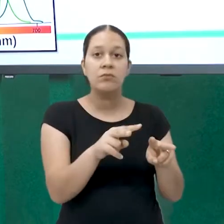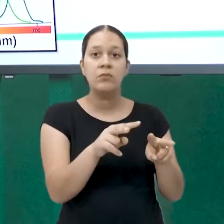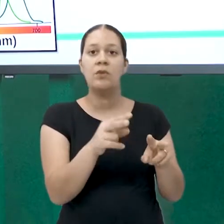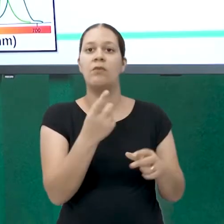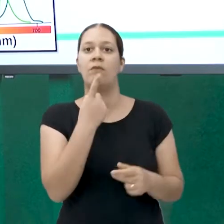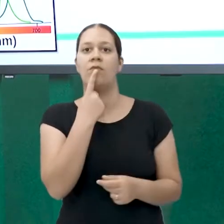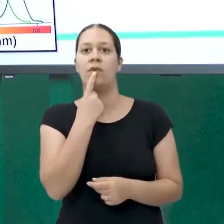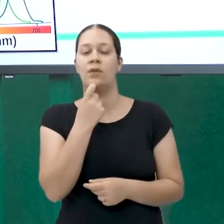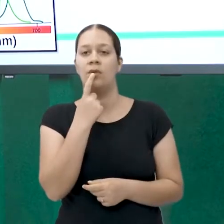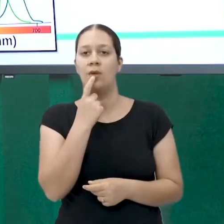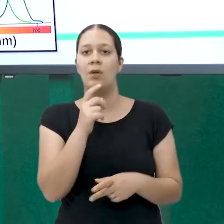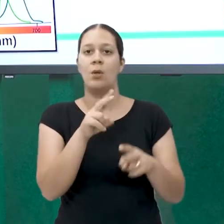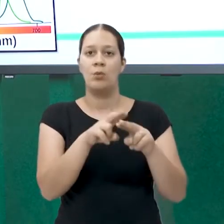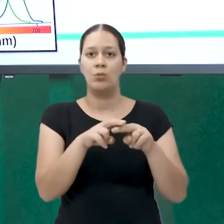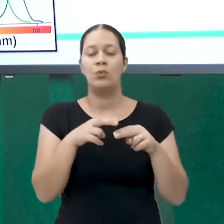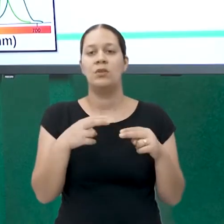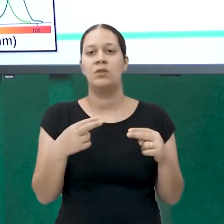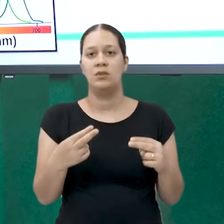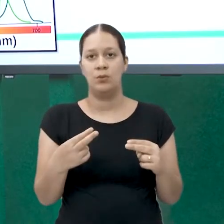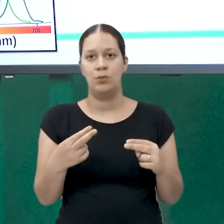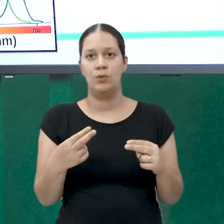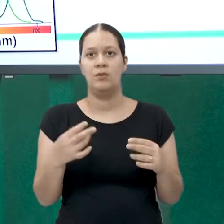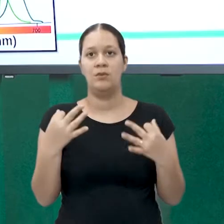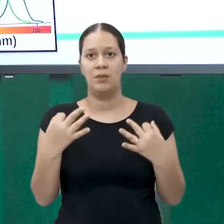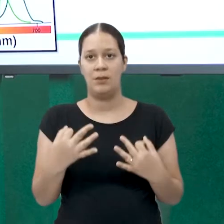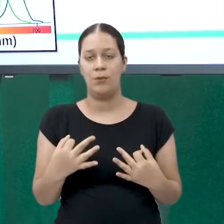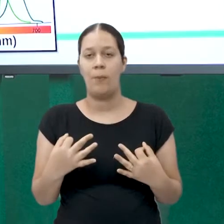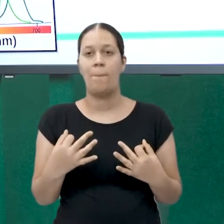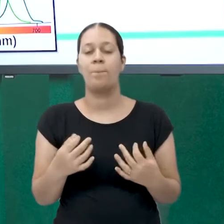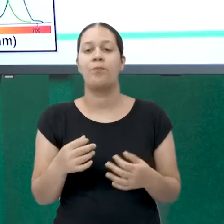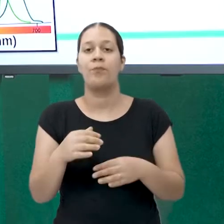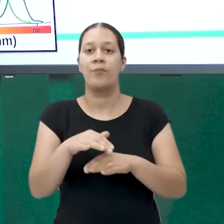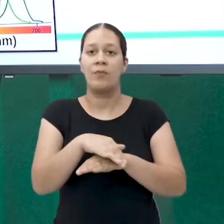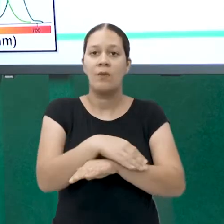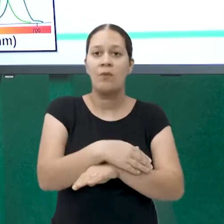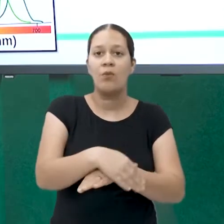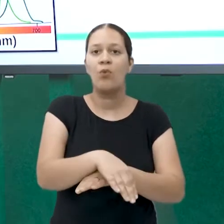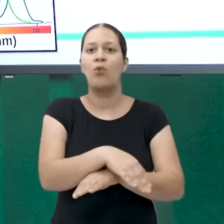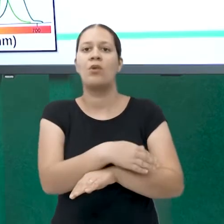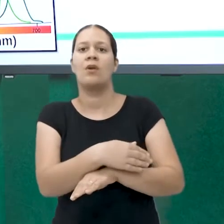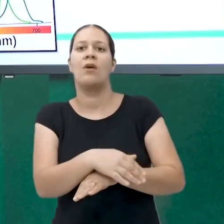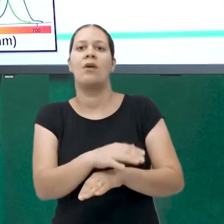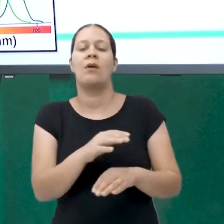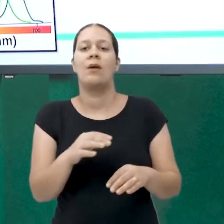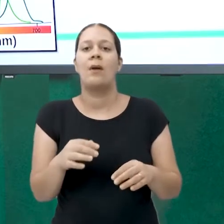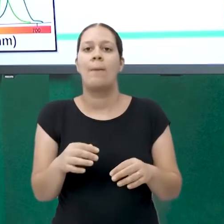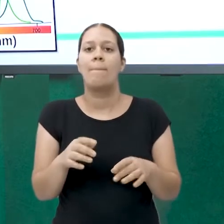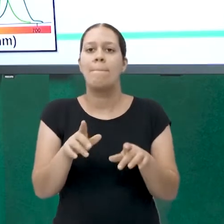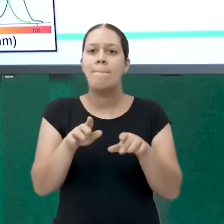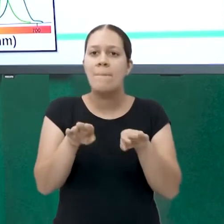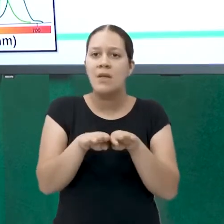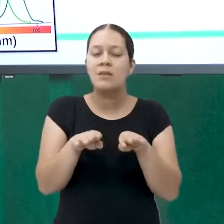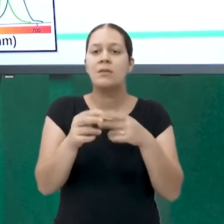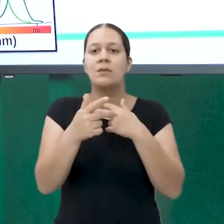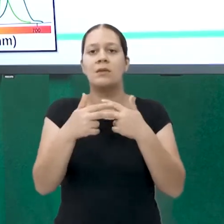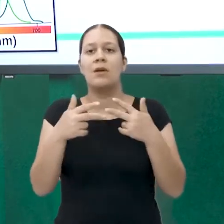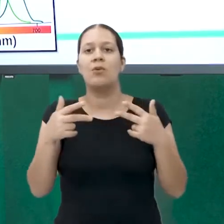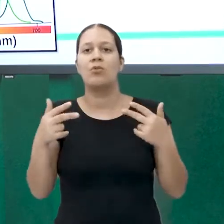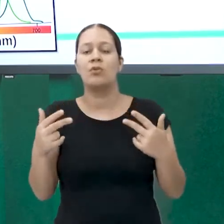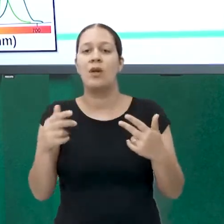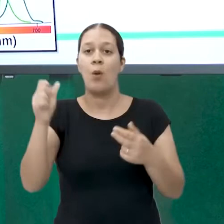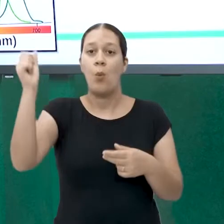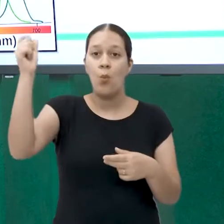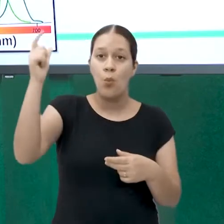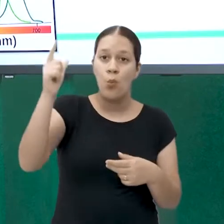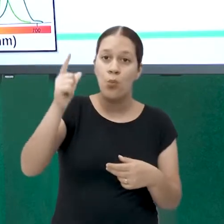você está enxergando. Por isso que é vermelho, tá? Das folhas, a mesma coisa. Você enxerga